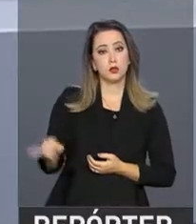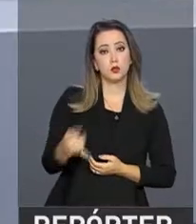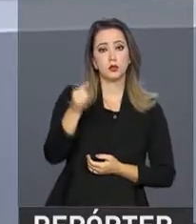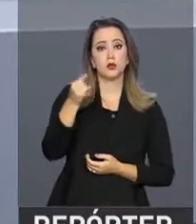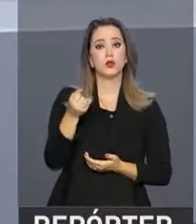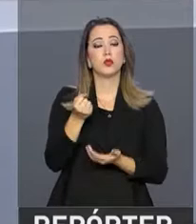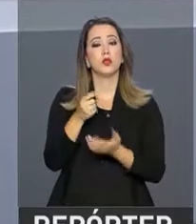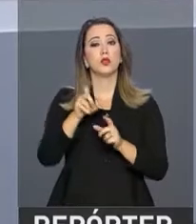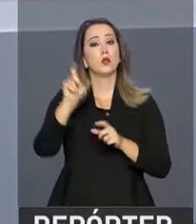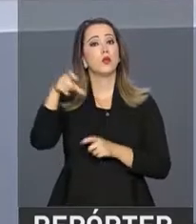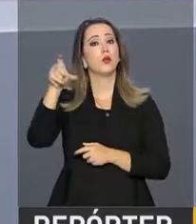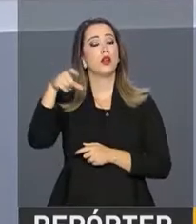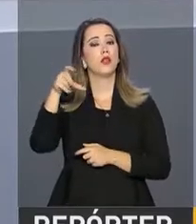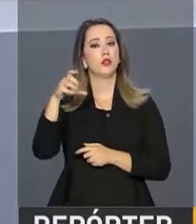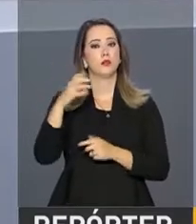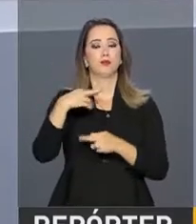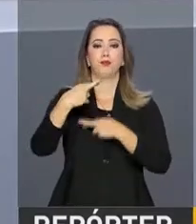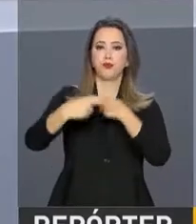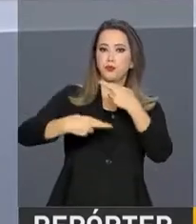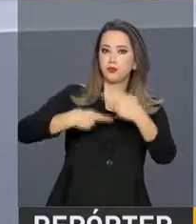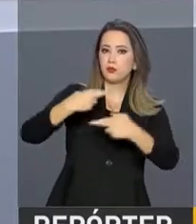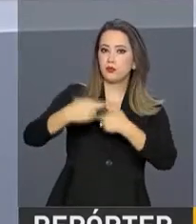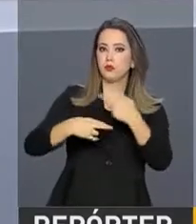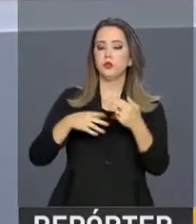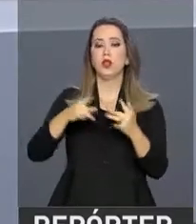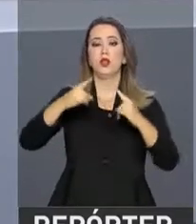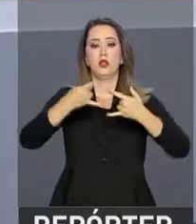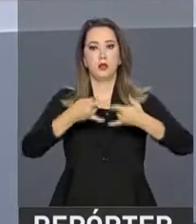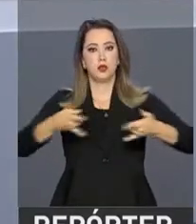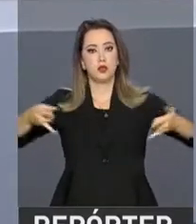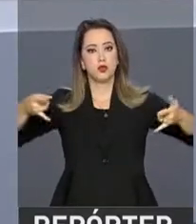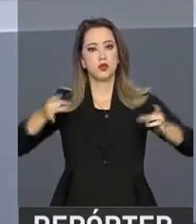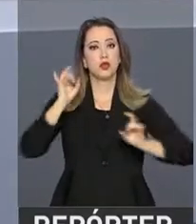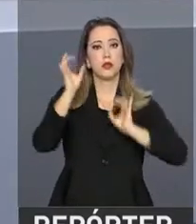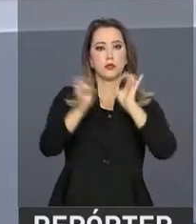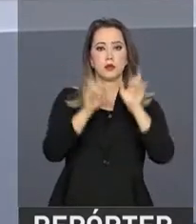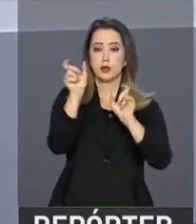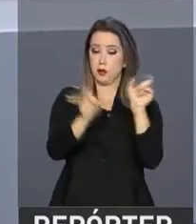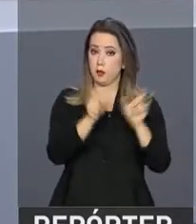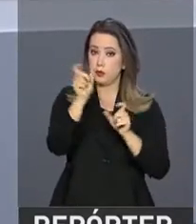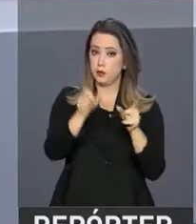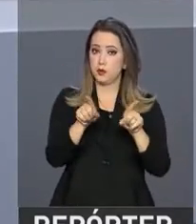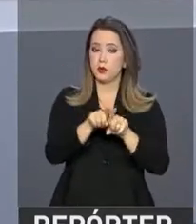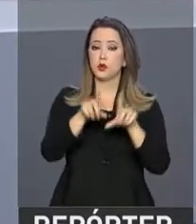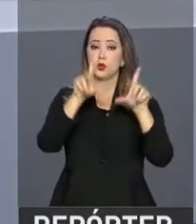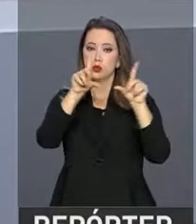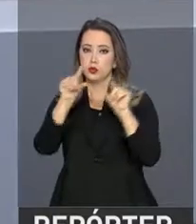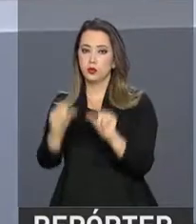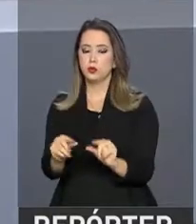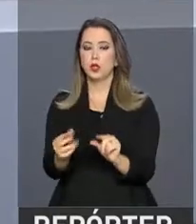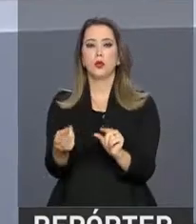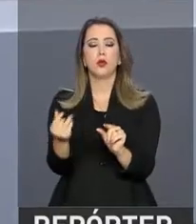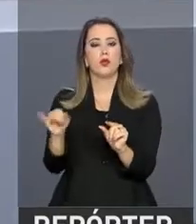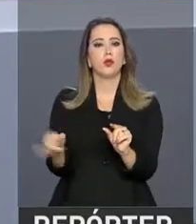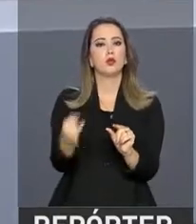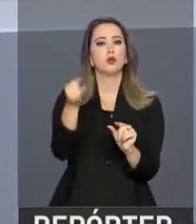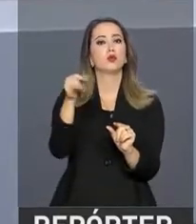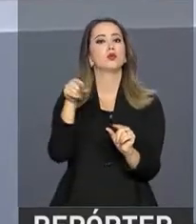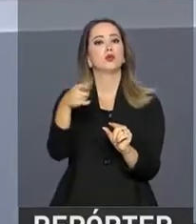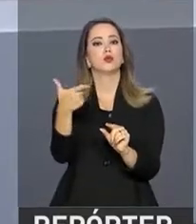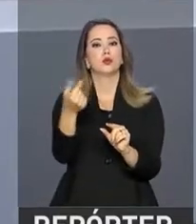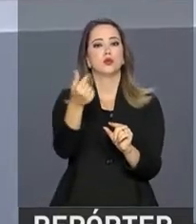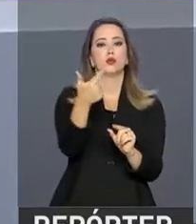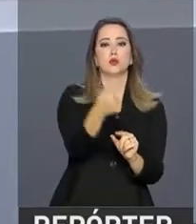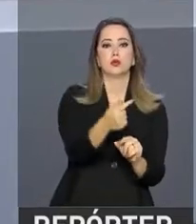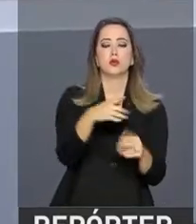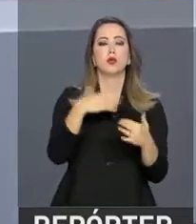de juros cobradas no cartão de crédito rotativo no cheque especial para pessoas físicas registraram queda em 2017 o